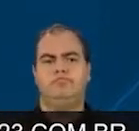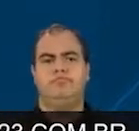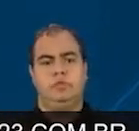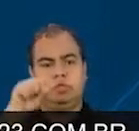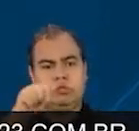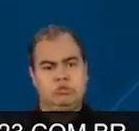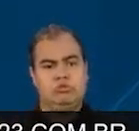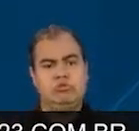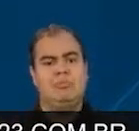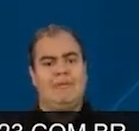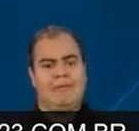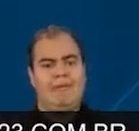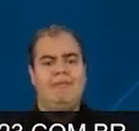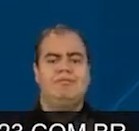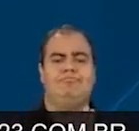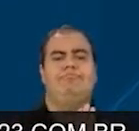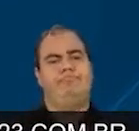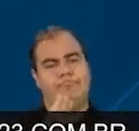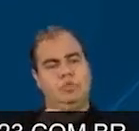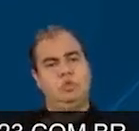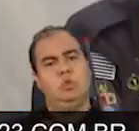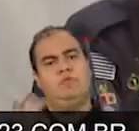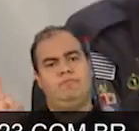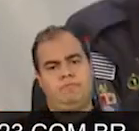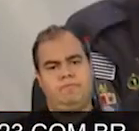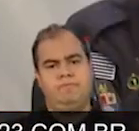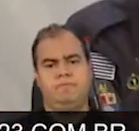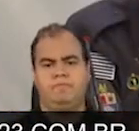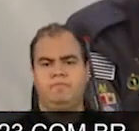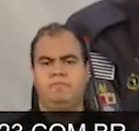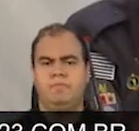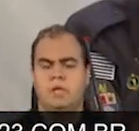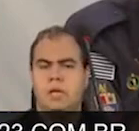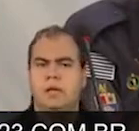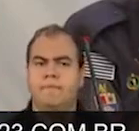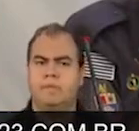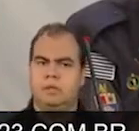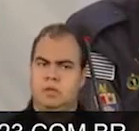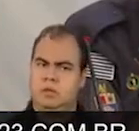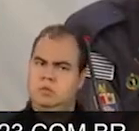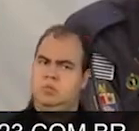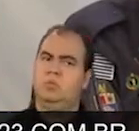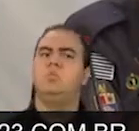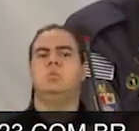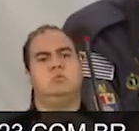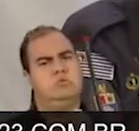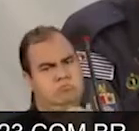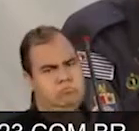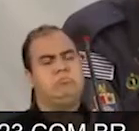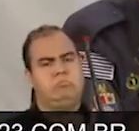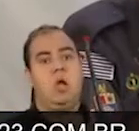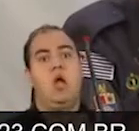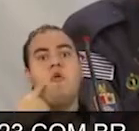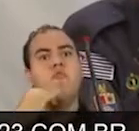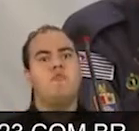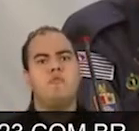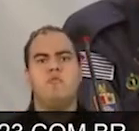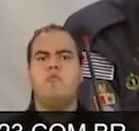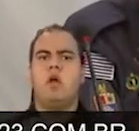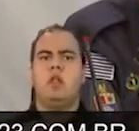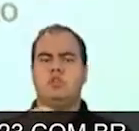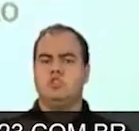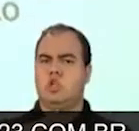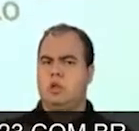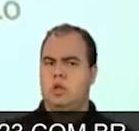de vulnerável aumentou 9%. A Secretaria da Segurança Pública afirma que em janeiro do ano passado ainda